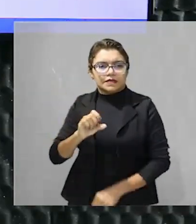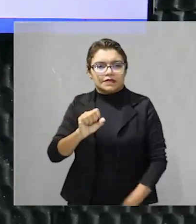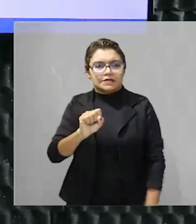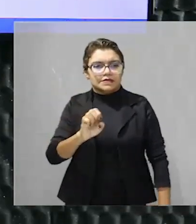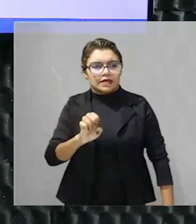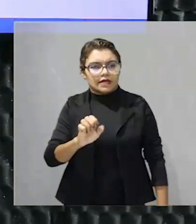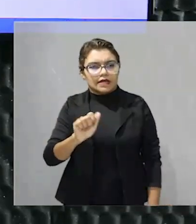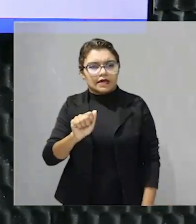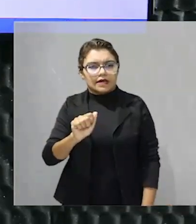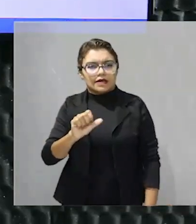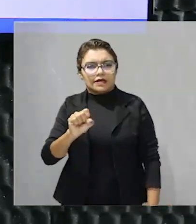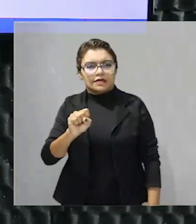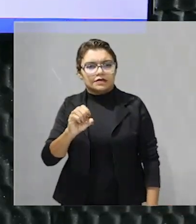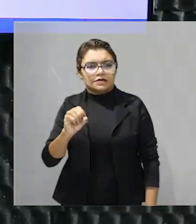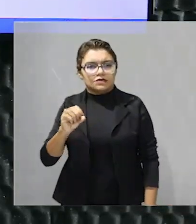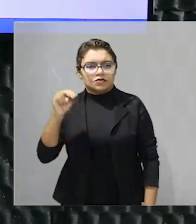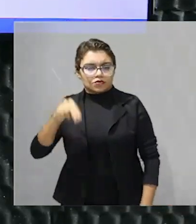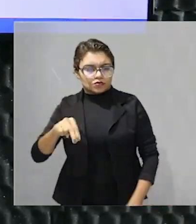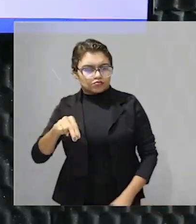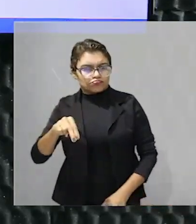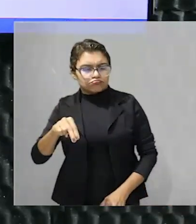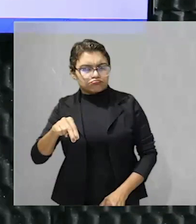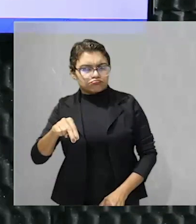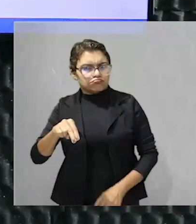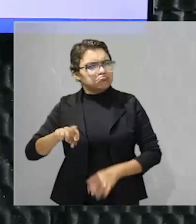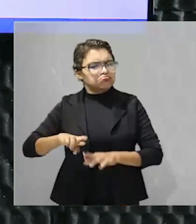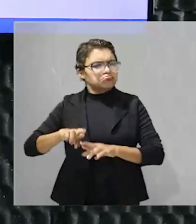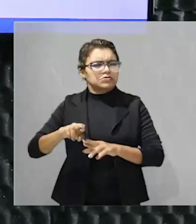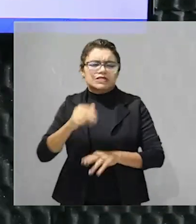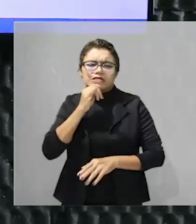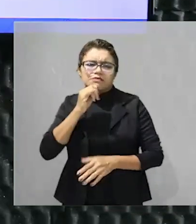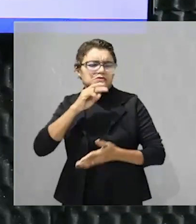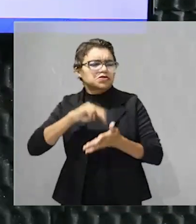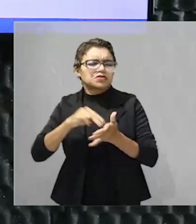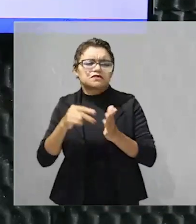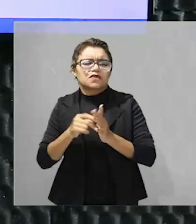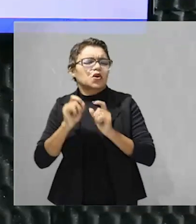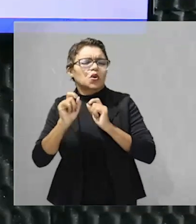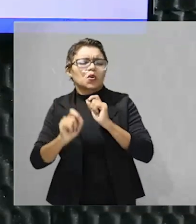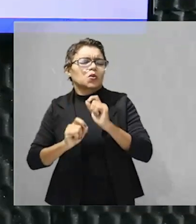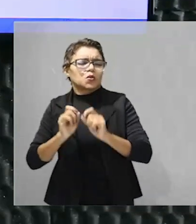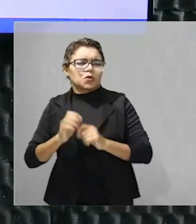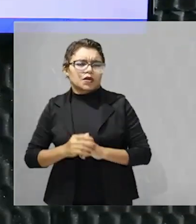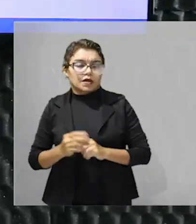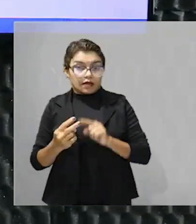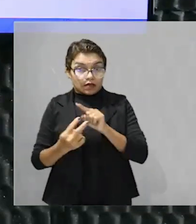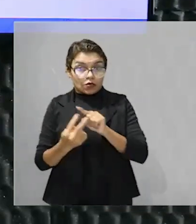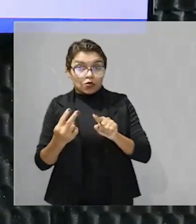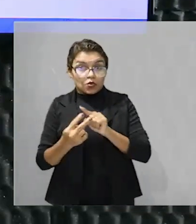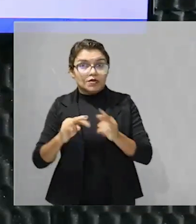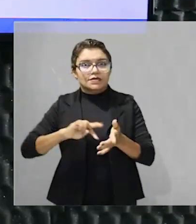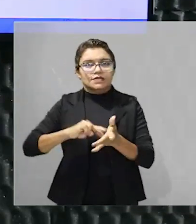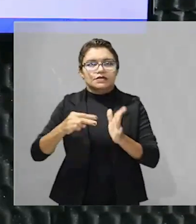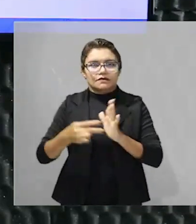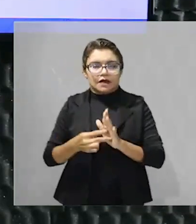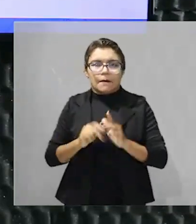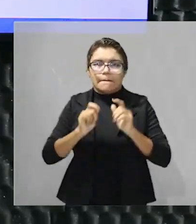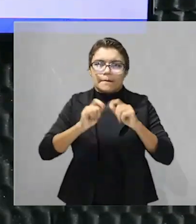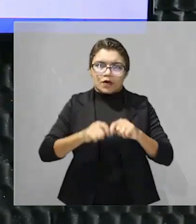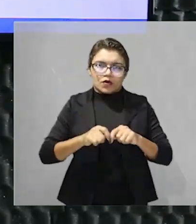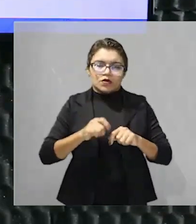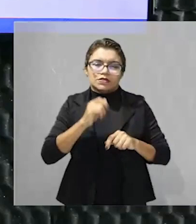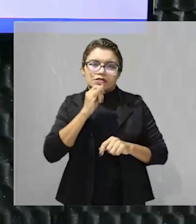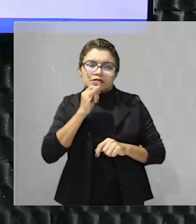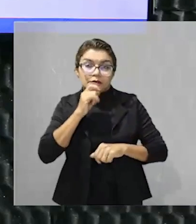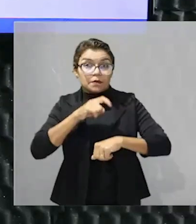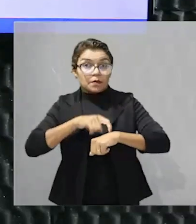odeio. O que é season? Season é uma palavra que tem dois sentidos em inglês. Pode ser a estação